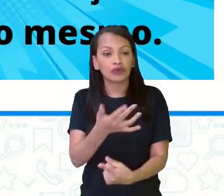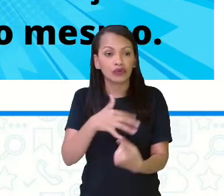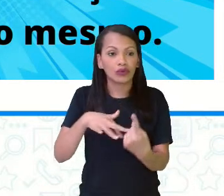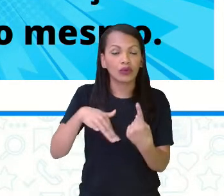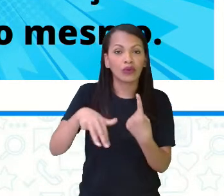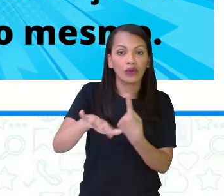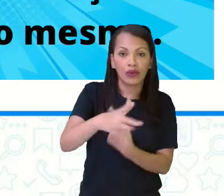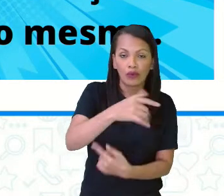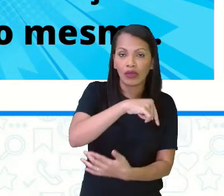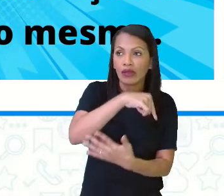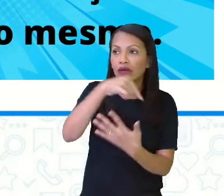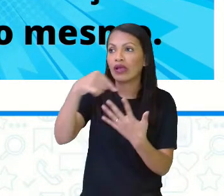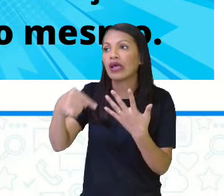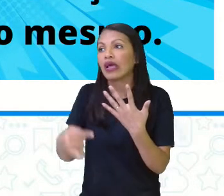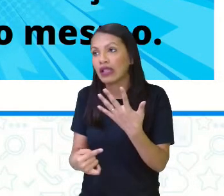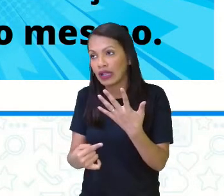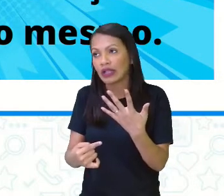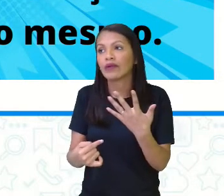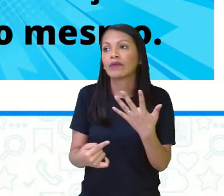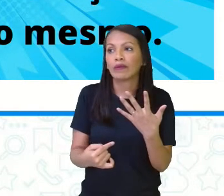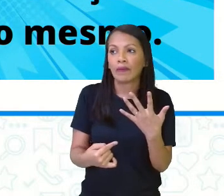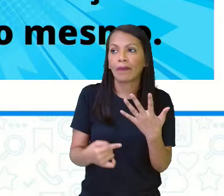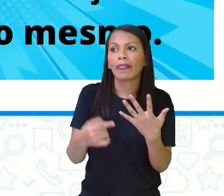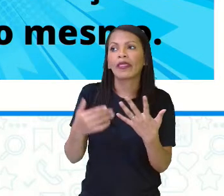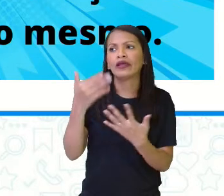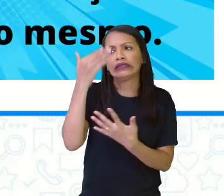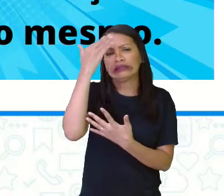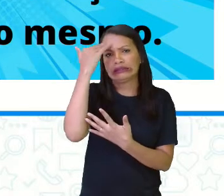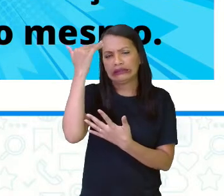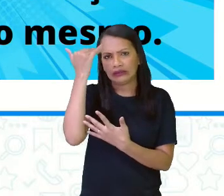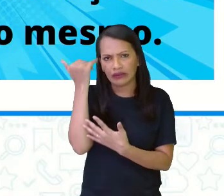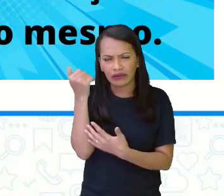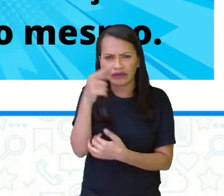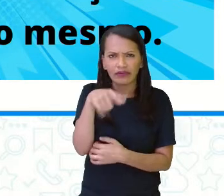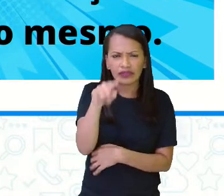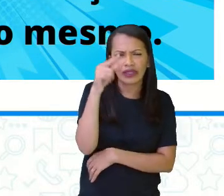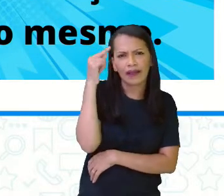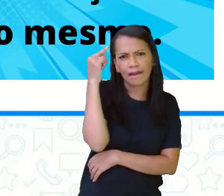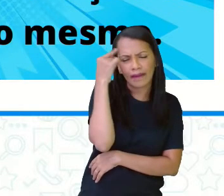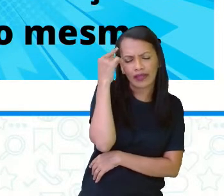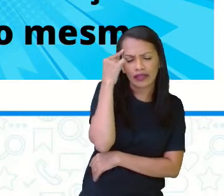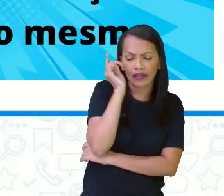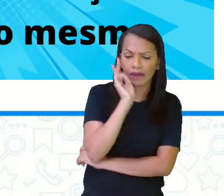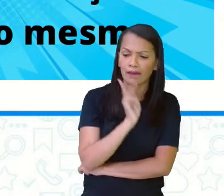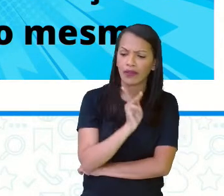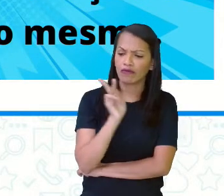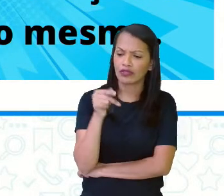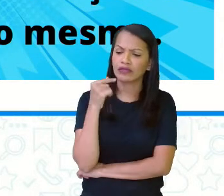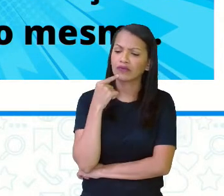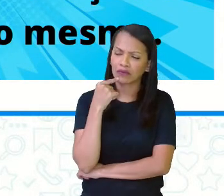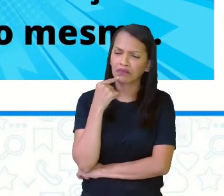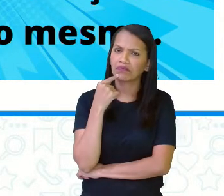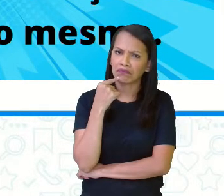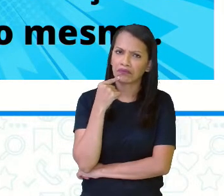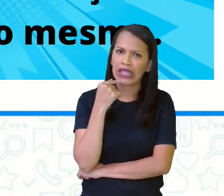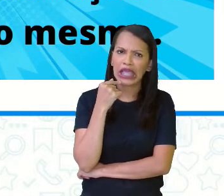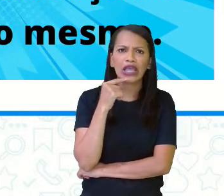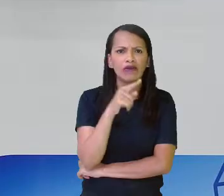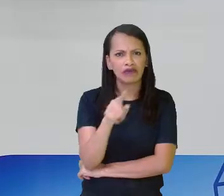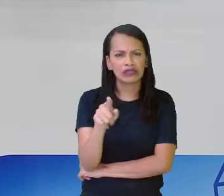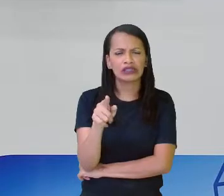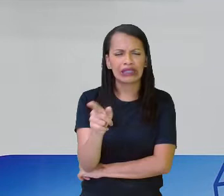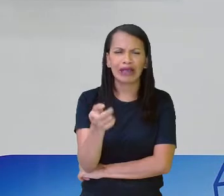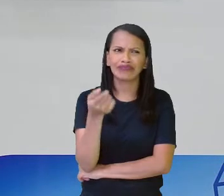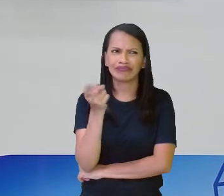elementos à renovação e reconstrução do mesmo. Tenho certeza que tem alguém agora pensando assim, professora, dessa vez eu acho que a senhora se